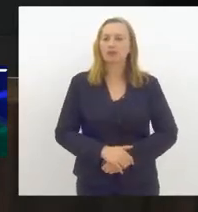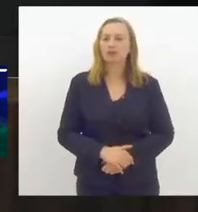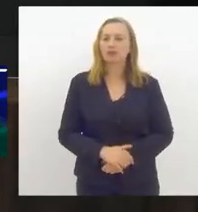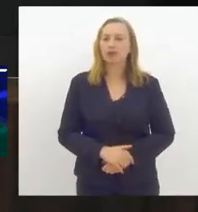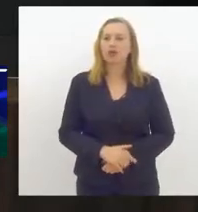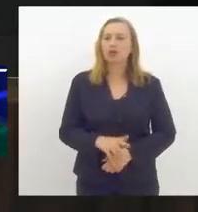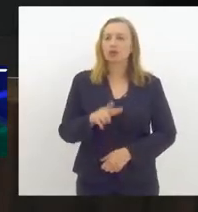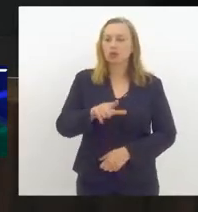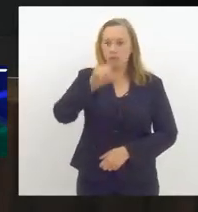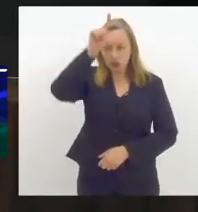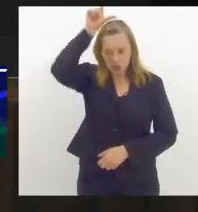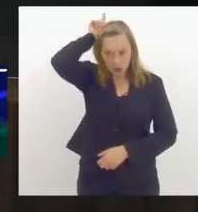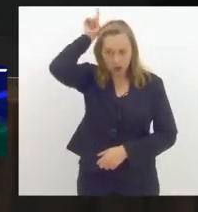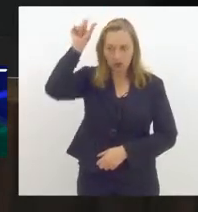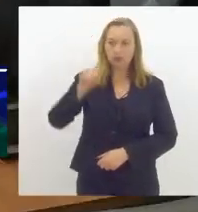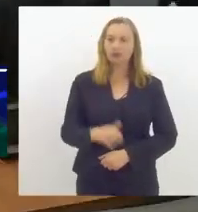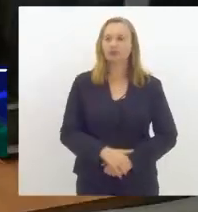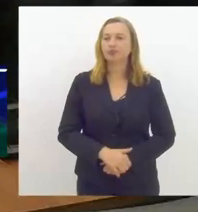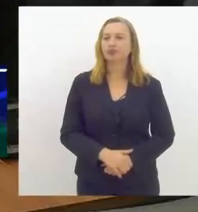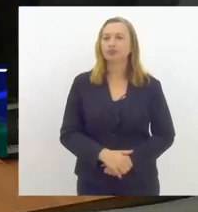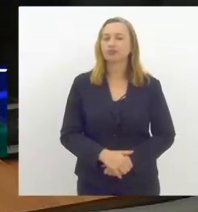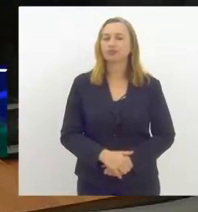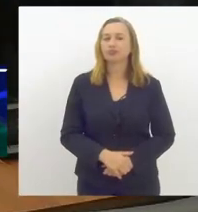o Luiz Paulo